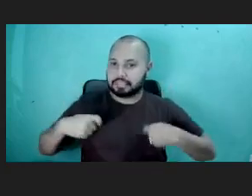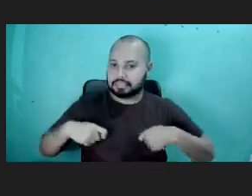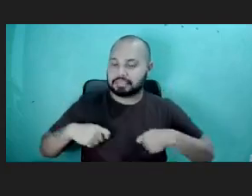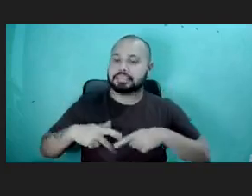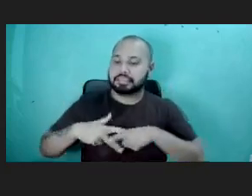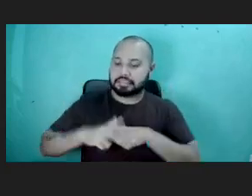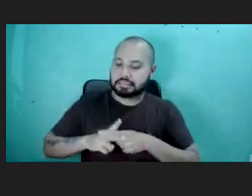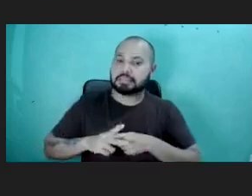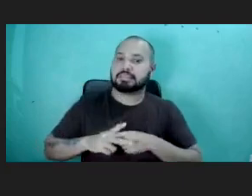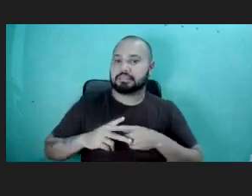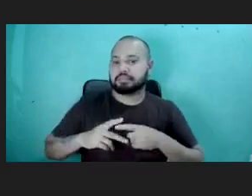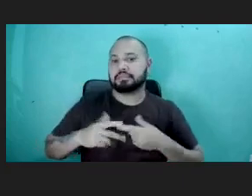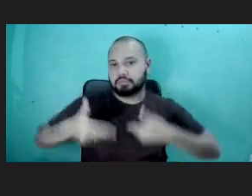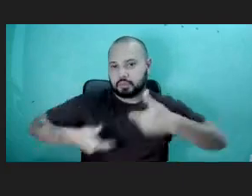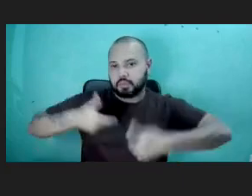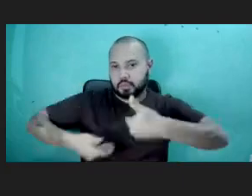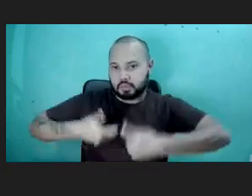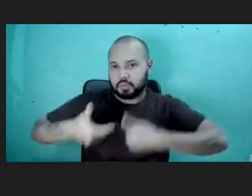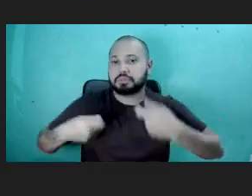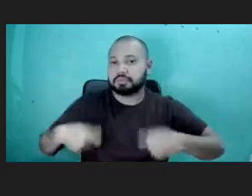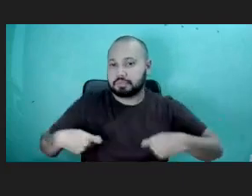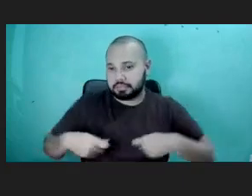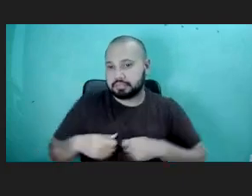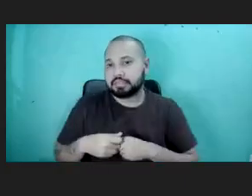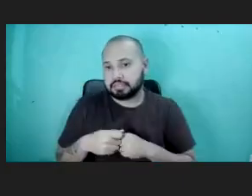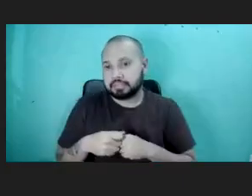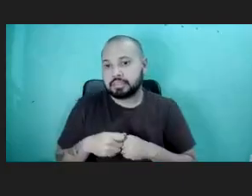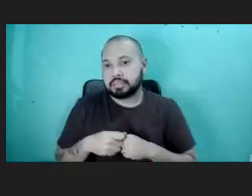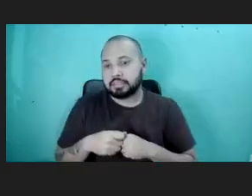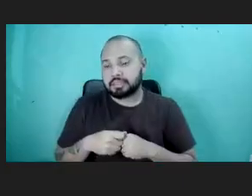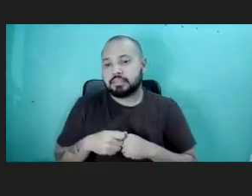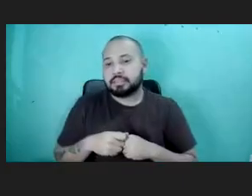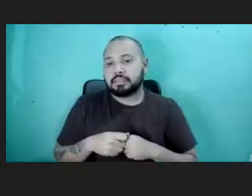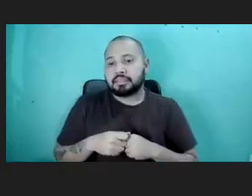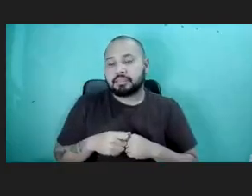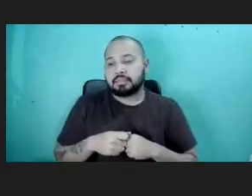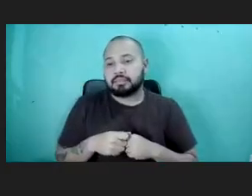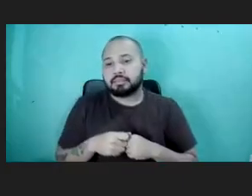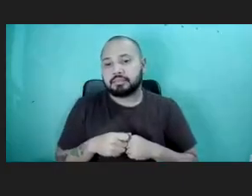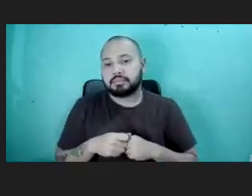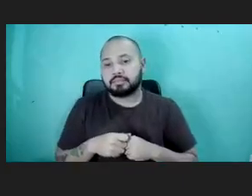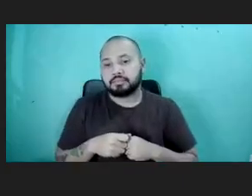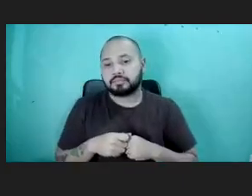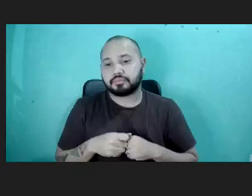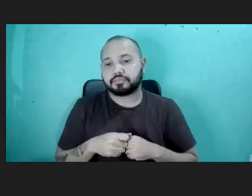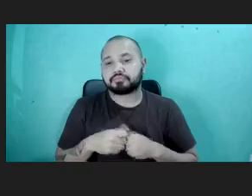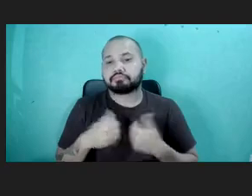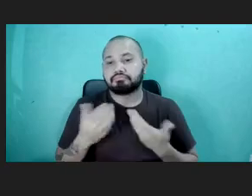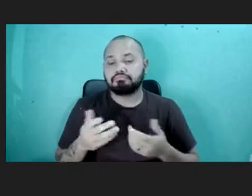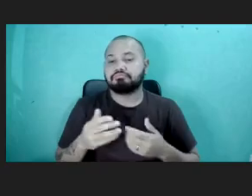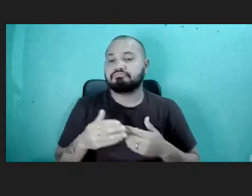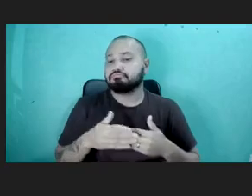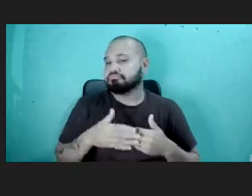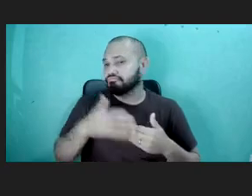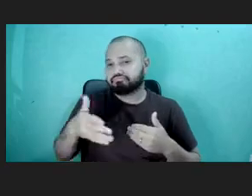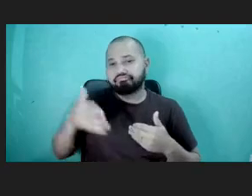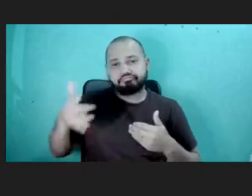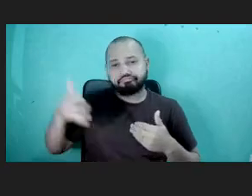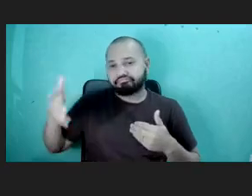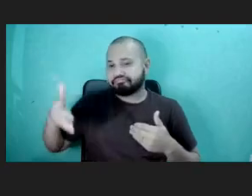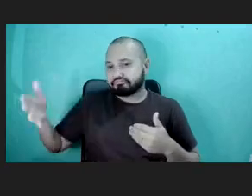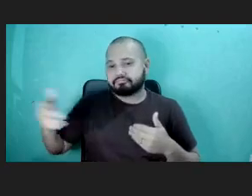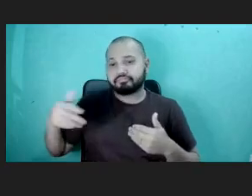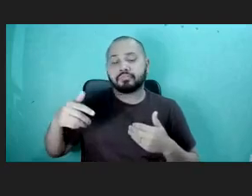corrigida. E ao longo dessas construções, à